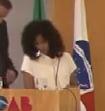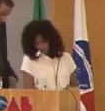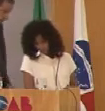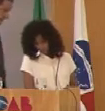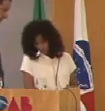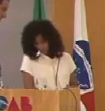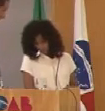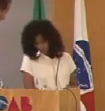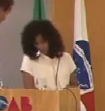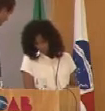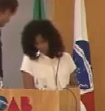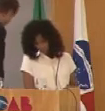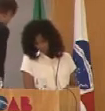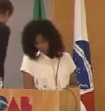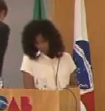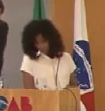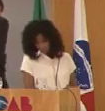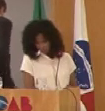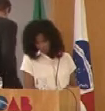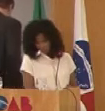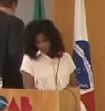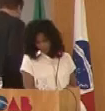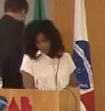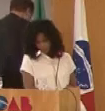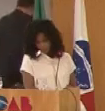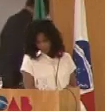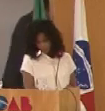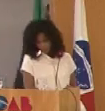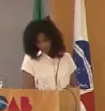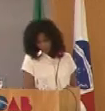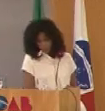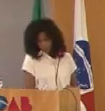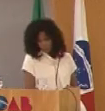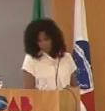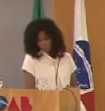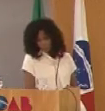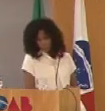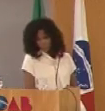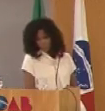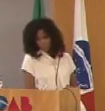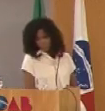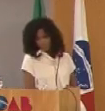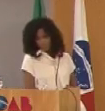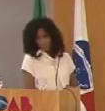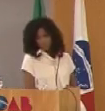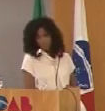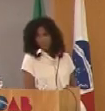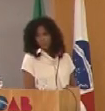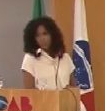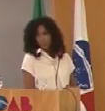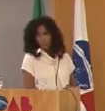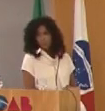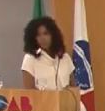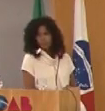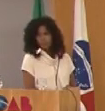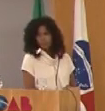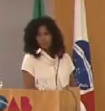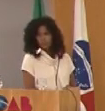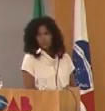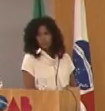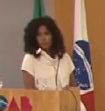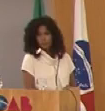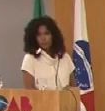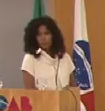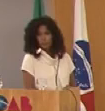a outra e o outro porque não sou eu. Mas que somos todas e todos iguais em direitos